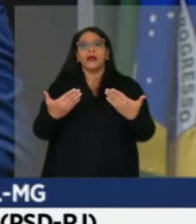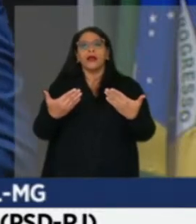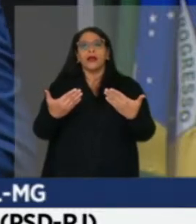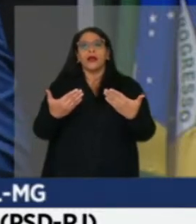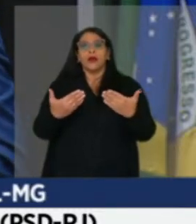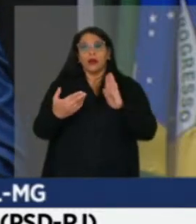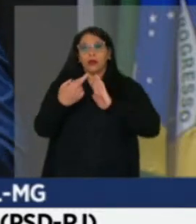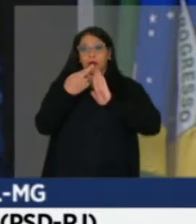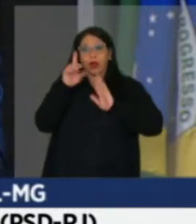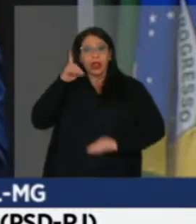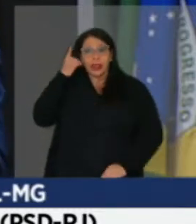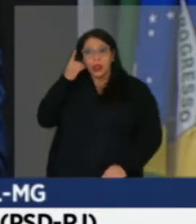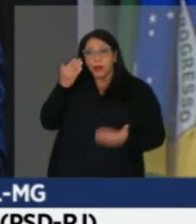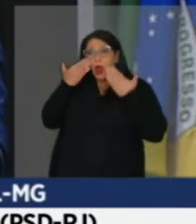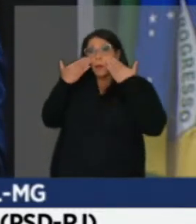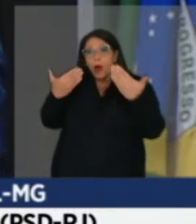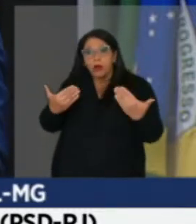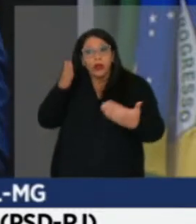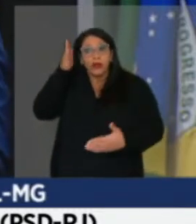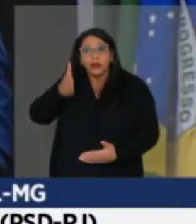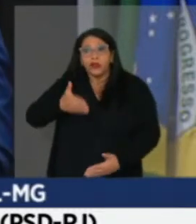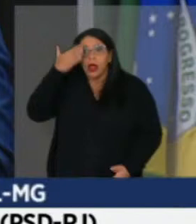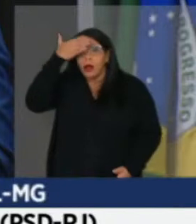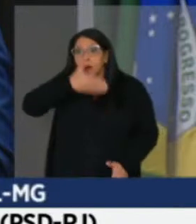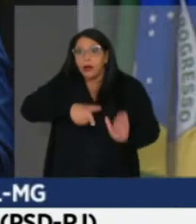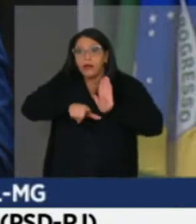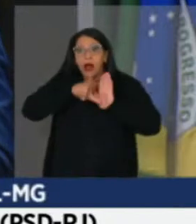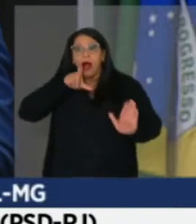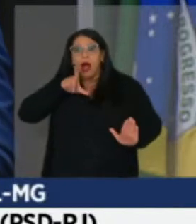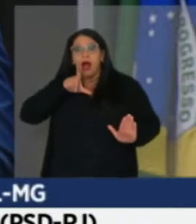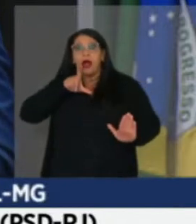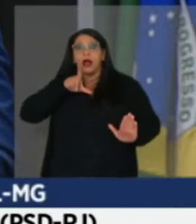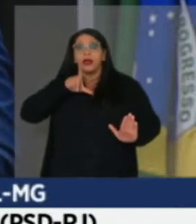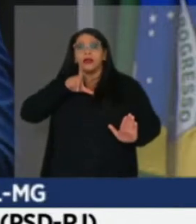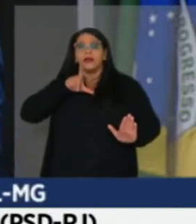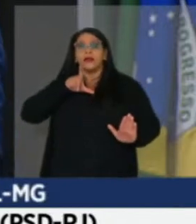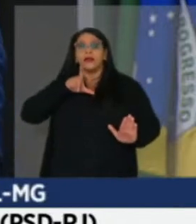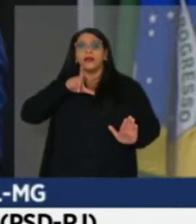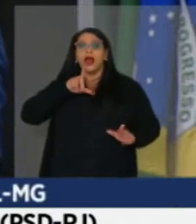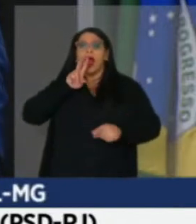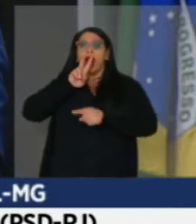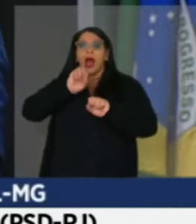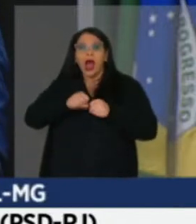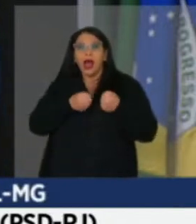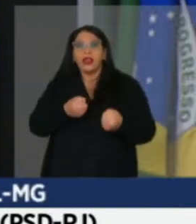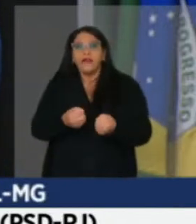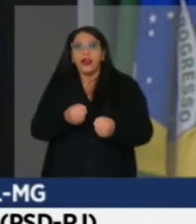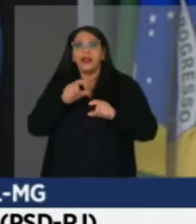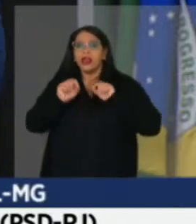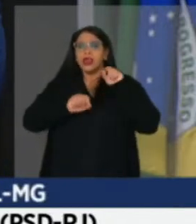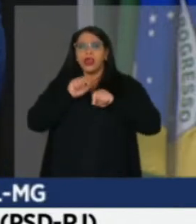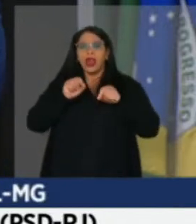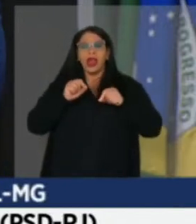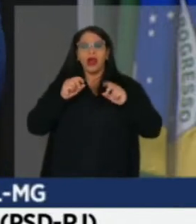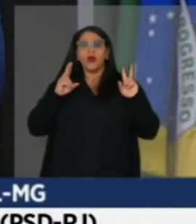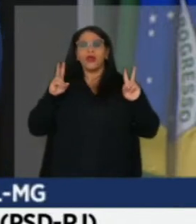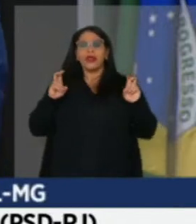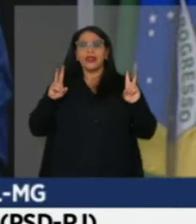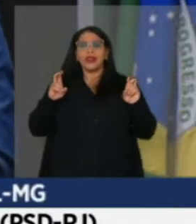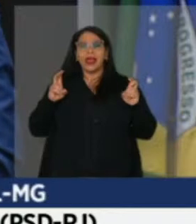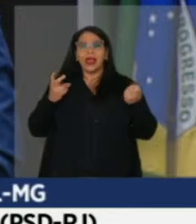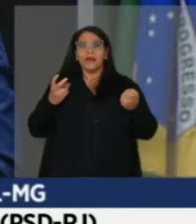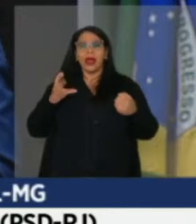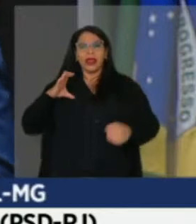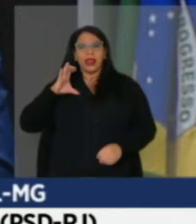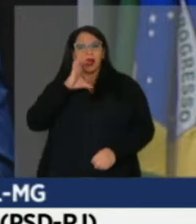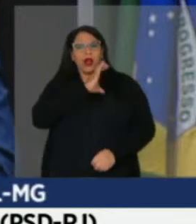relator apresentou anteriormente, antecipadamente, a defesa, o que seria pautado na comissão